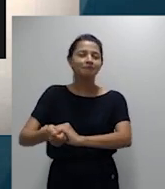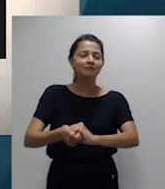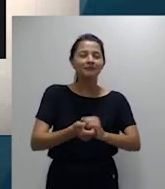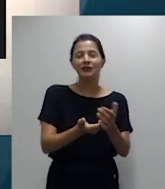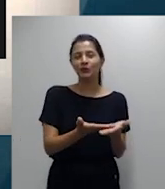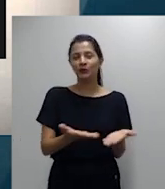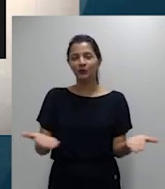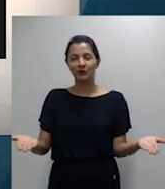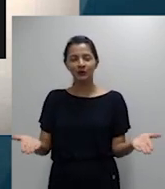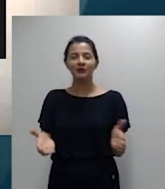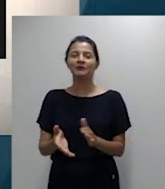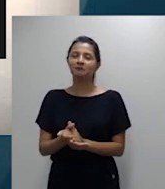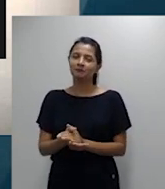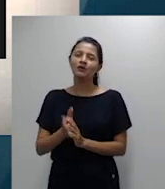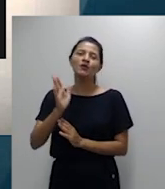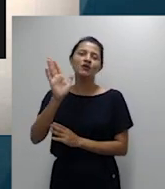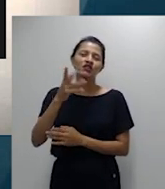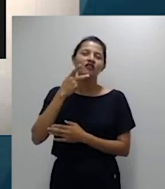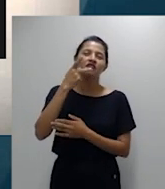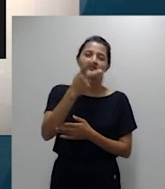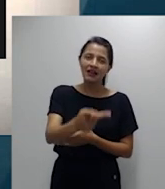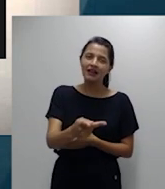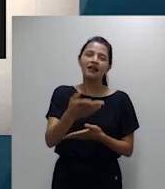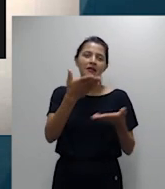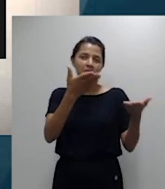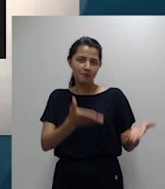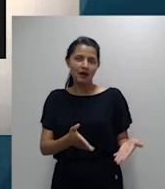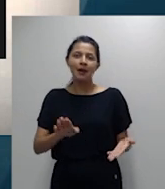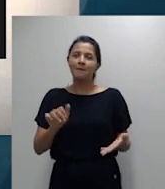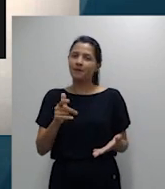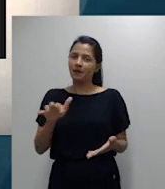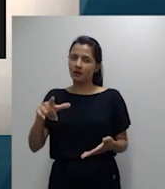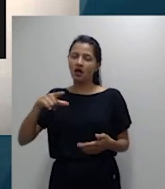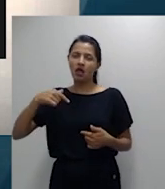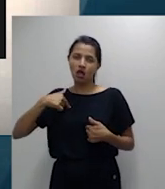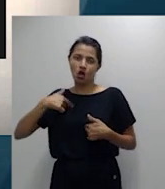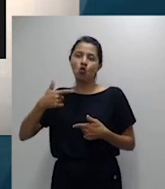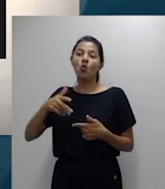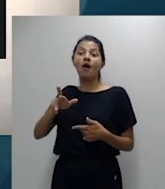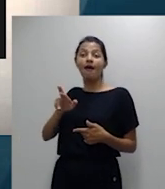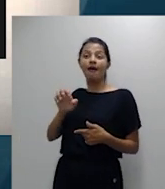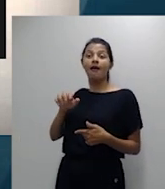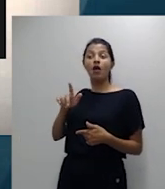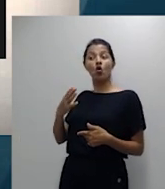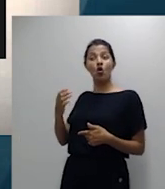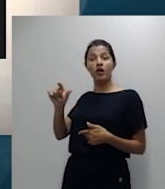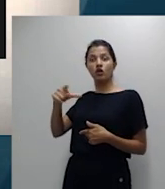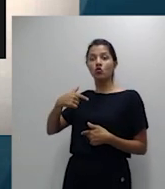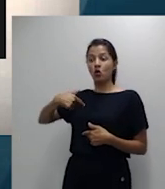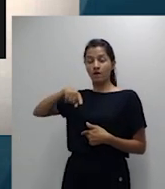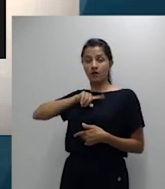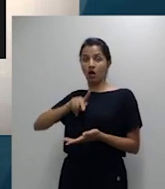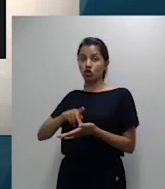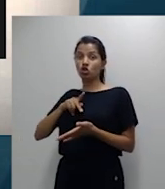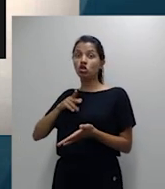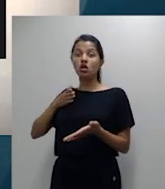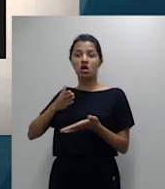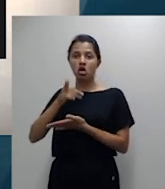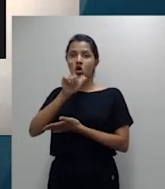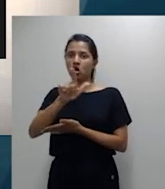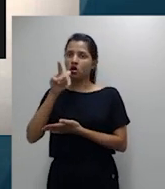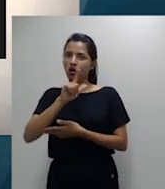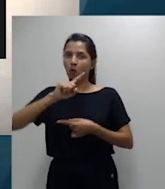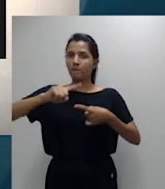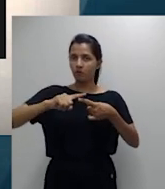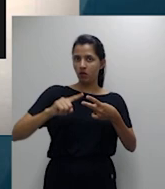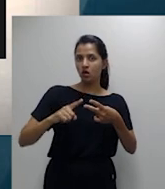pessoa como eu falei para doutora Bárbara eu sou recorrido na verdade nós ganhamos em primeiro e segundo grau e a